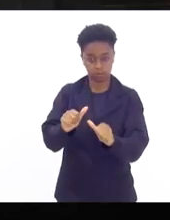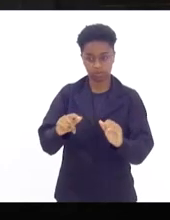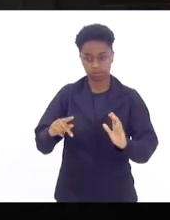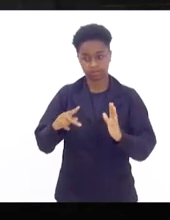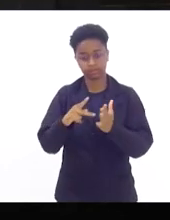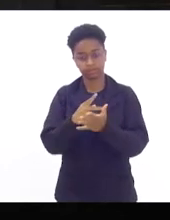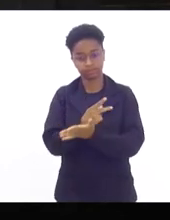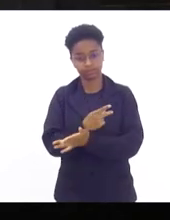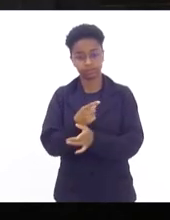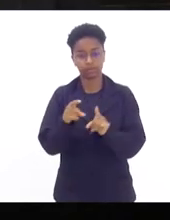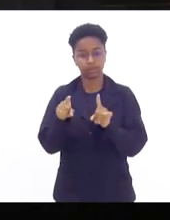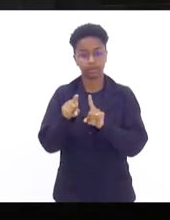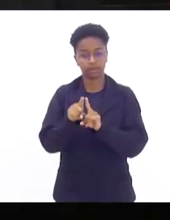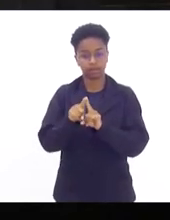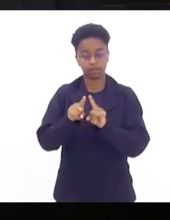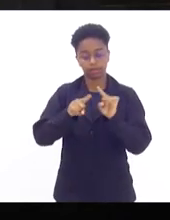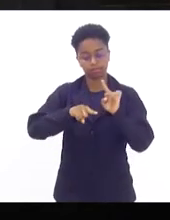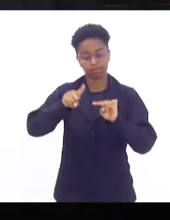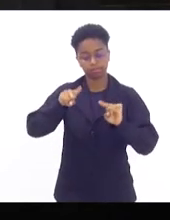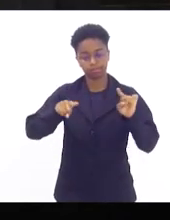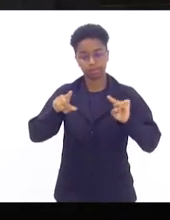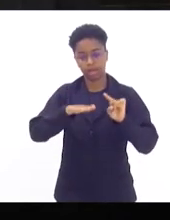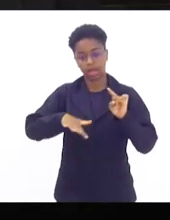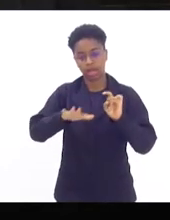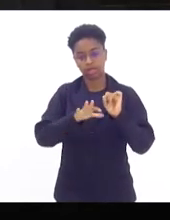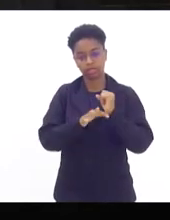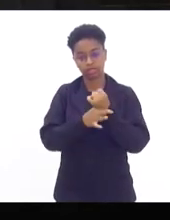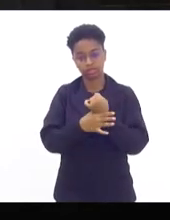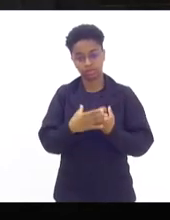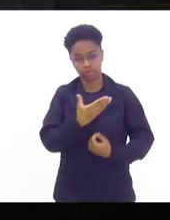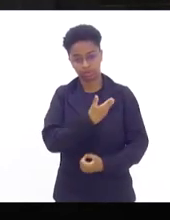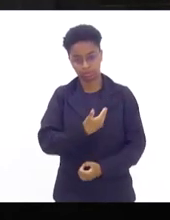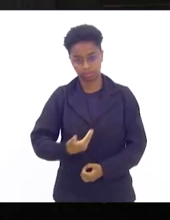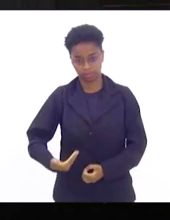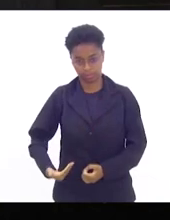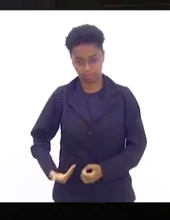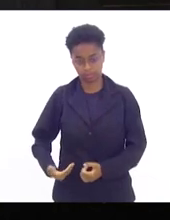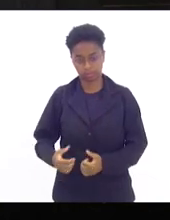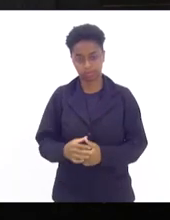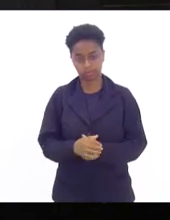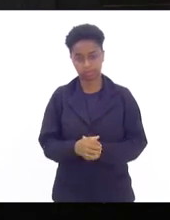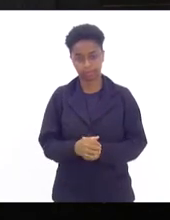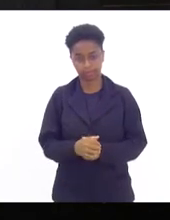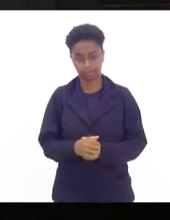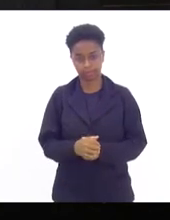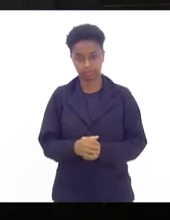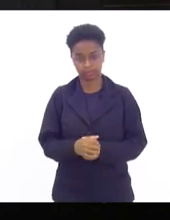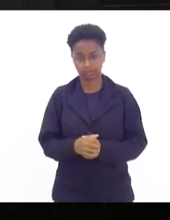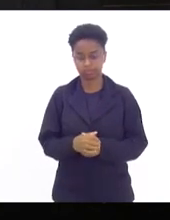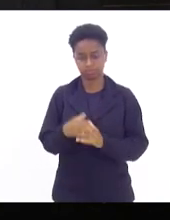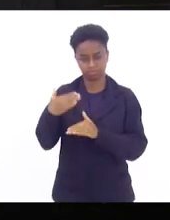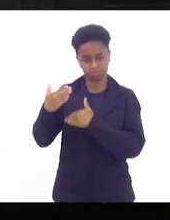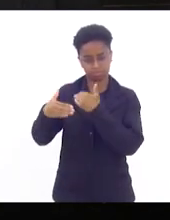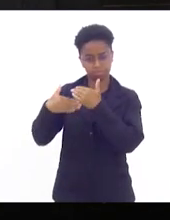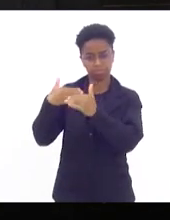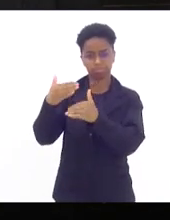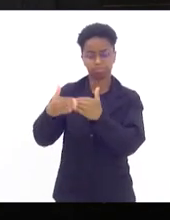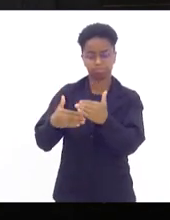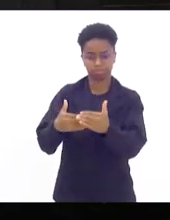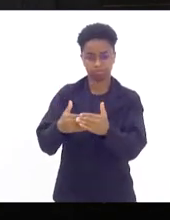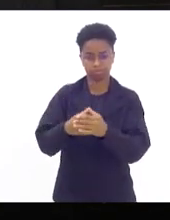e os índices na segurança pública têm sido promissores,